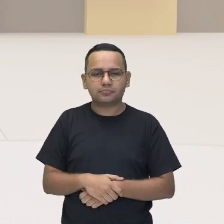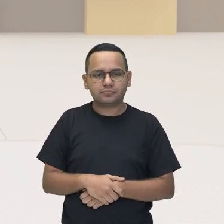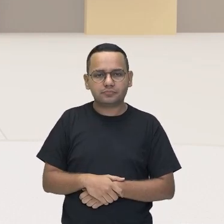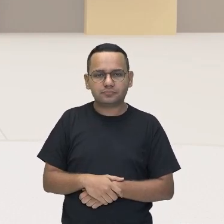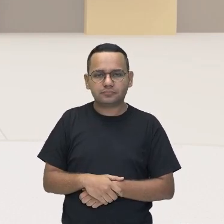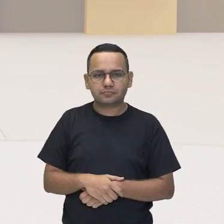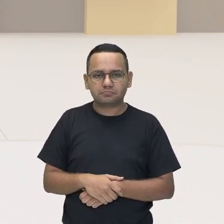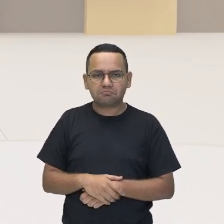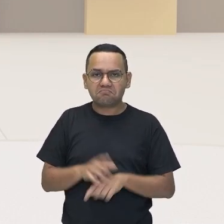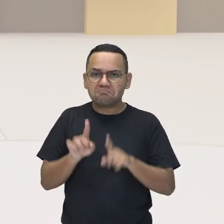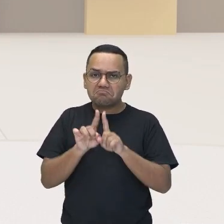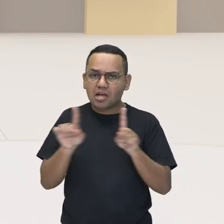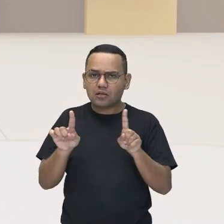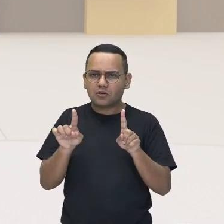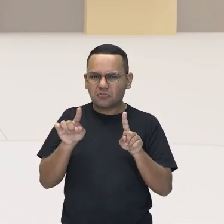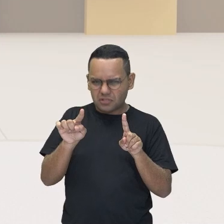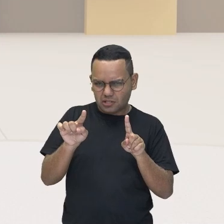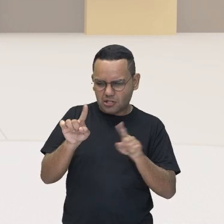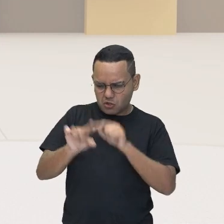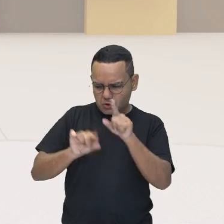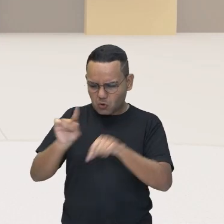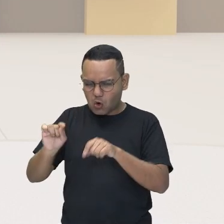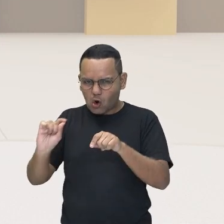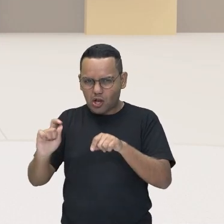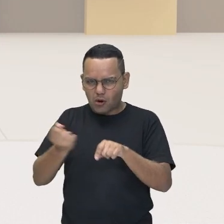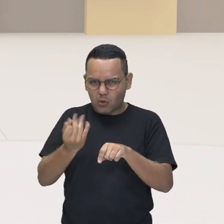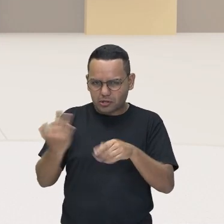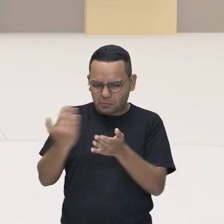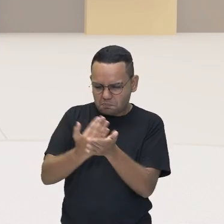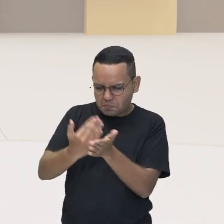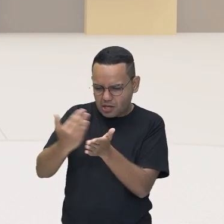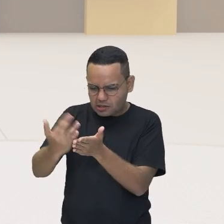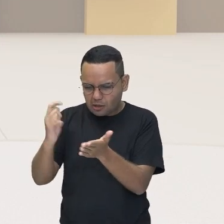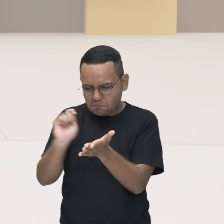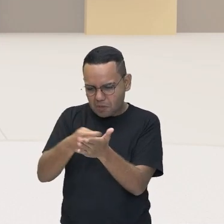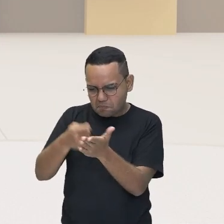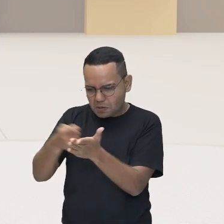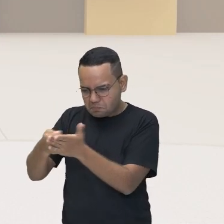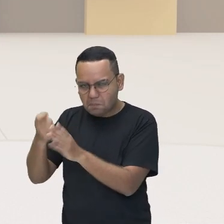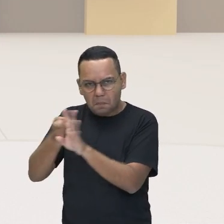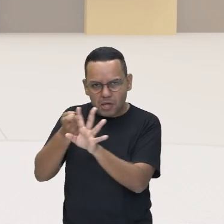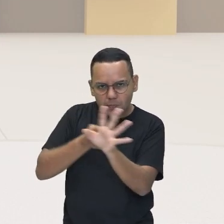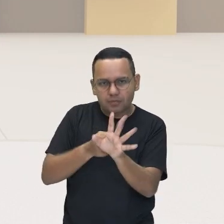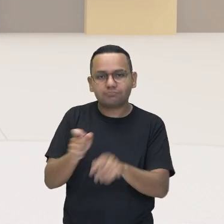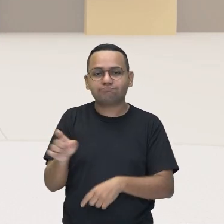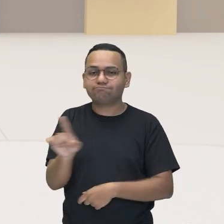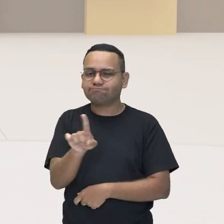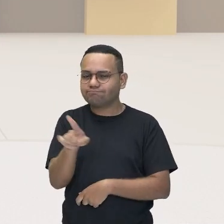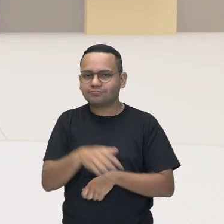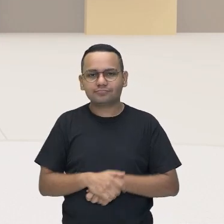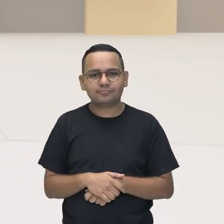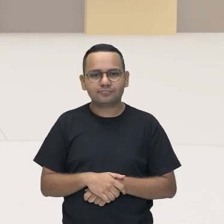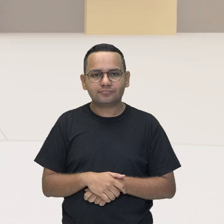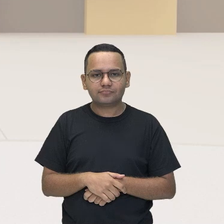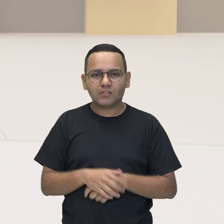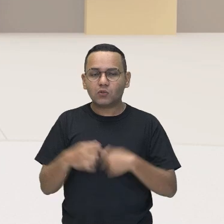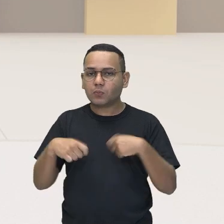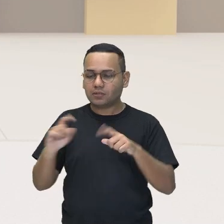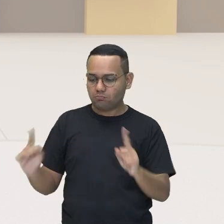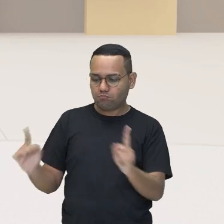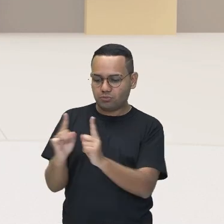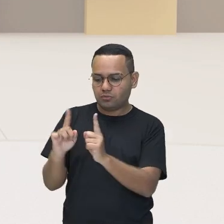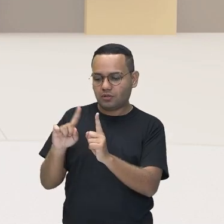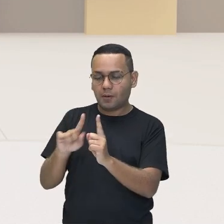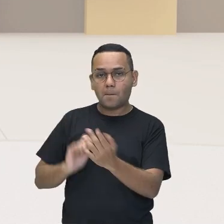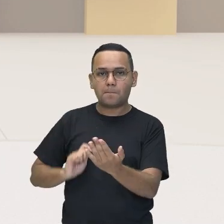não escolhe quantas parcelas você vai pagar, você não escolhe, você tem que pagar aí no prazo bastante curto, tá?